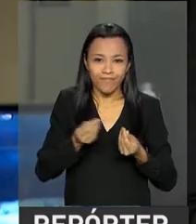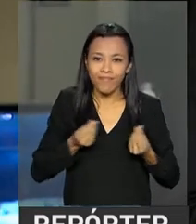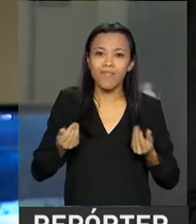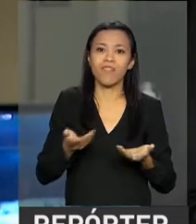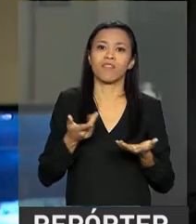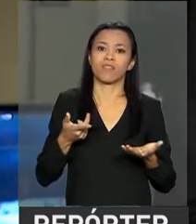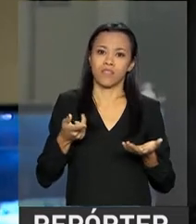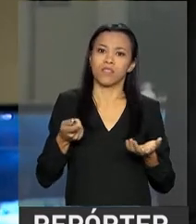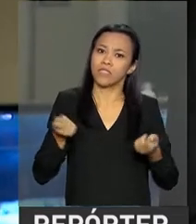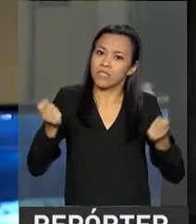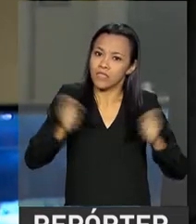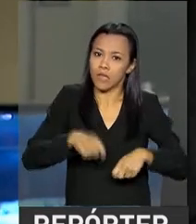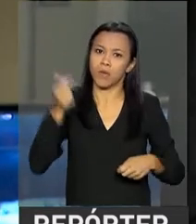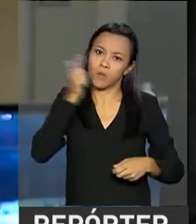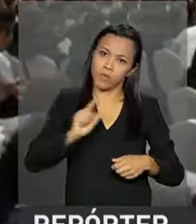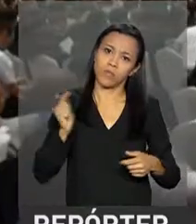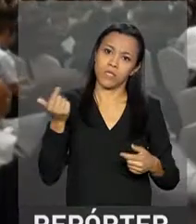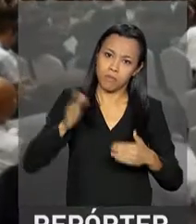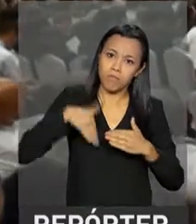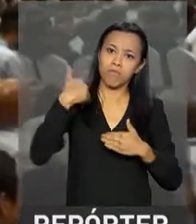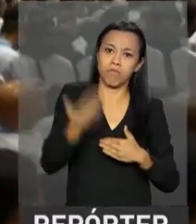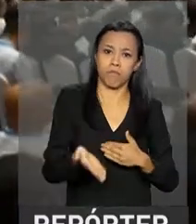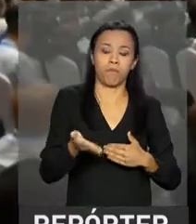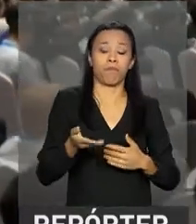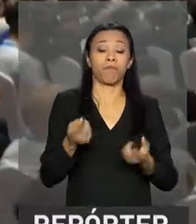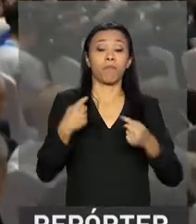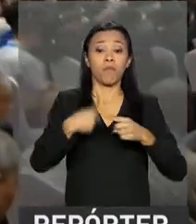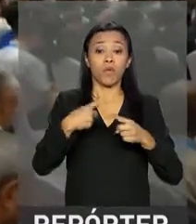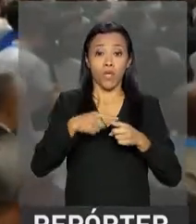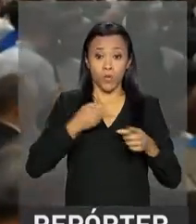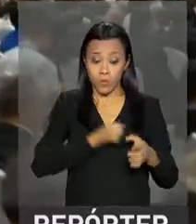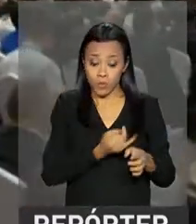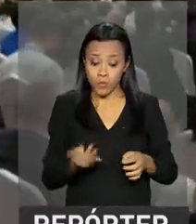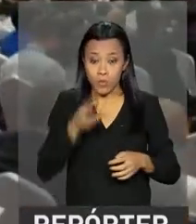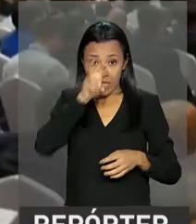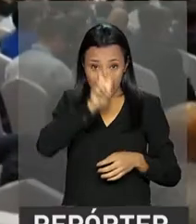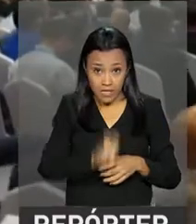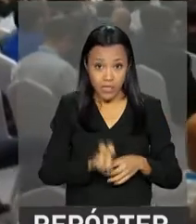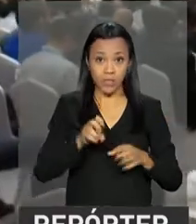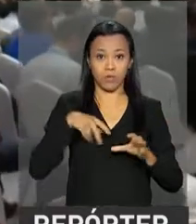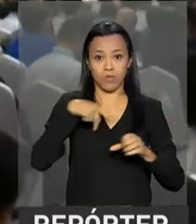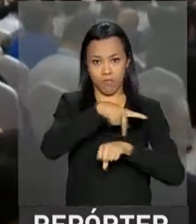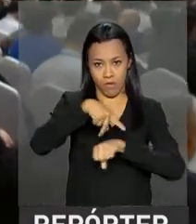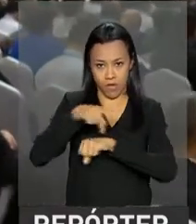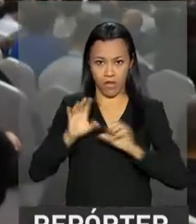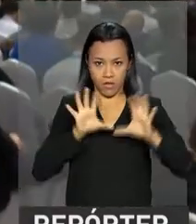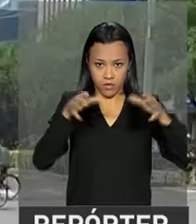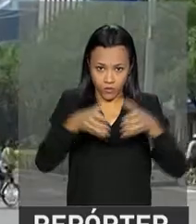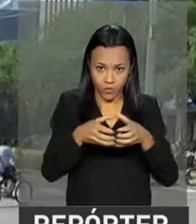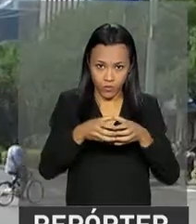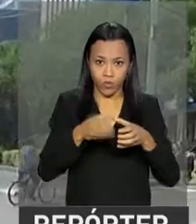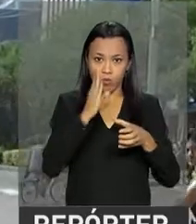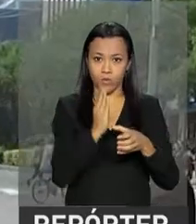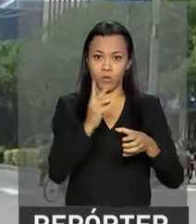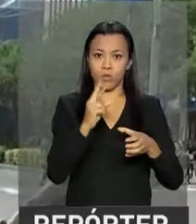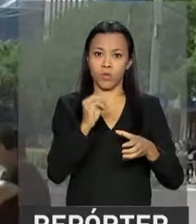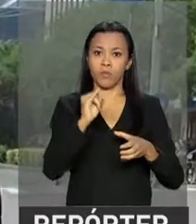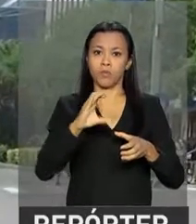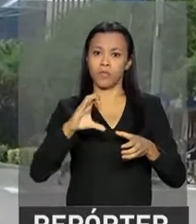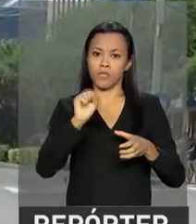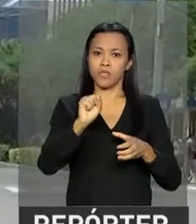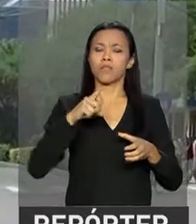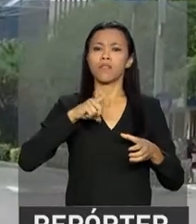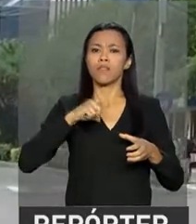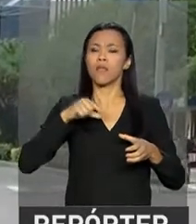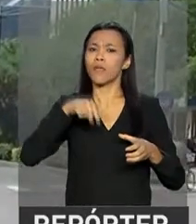que pode ser alcançado. Isso porque os 5 países, Brasil, Rússia, Índia, China e África do Sul, têm juntos um